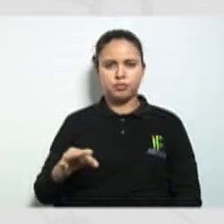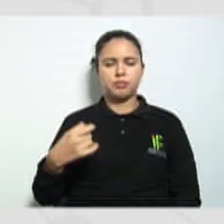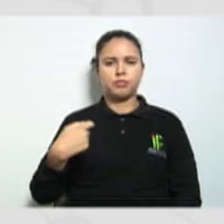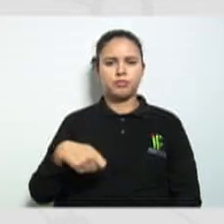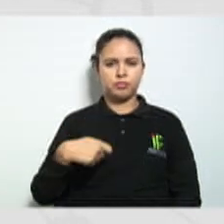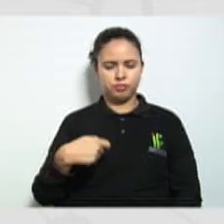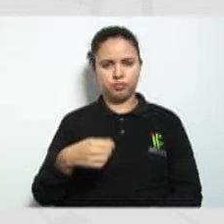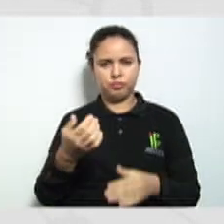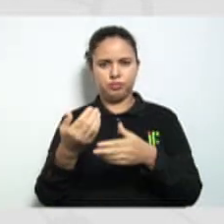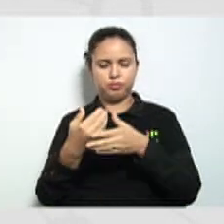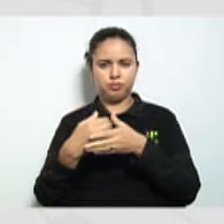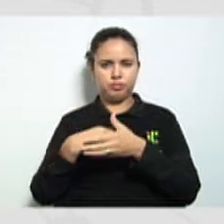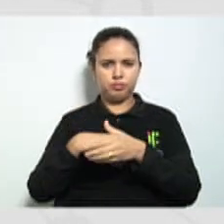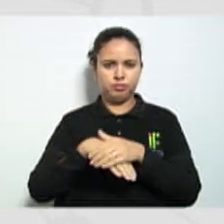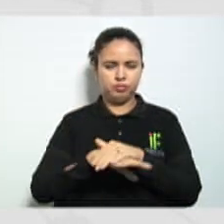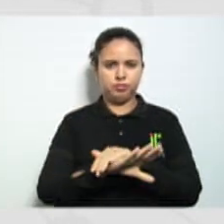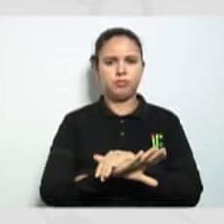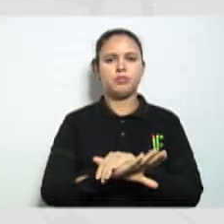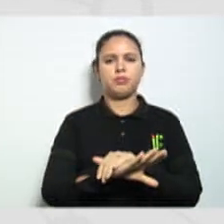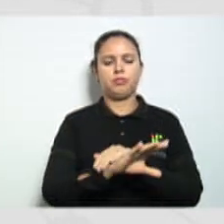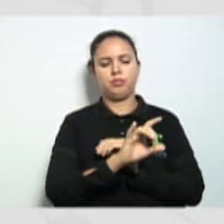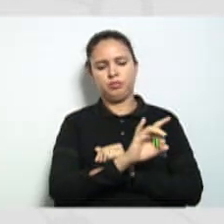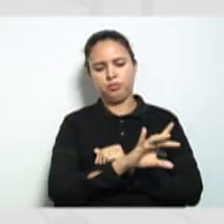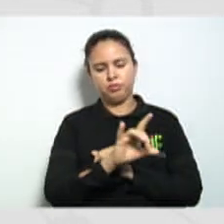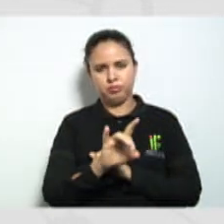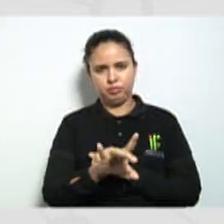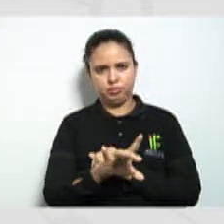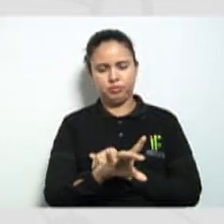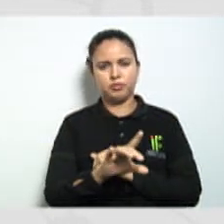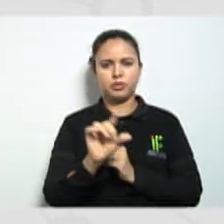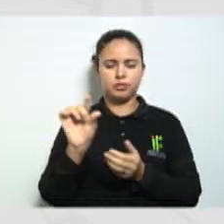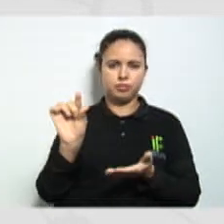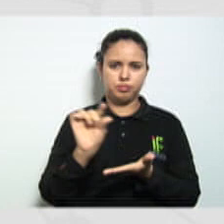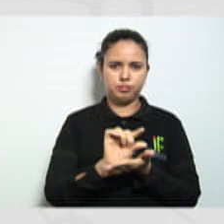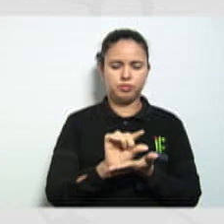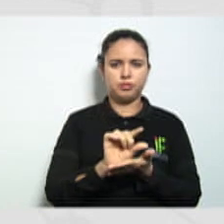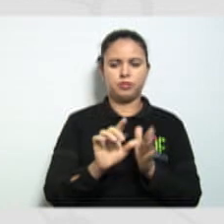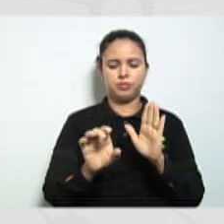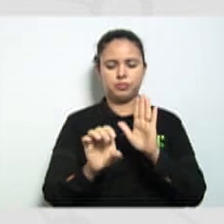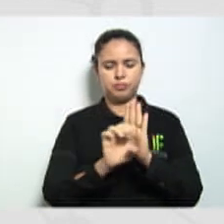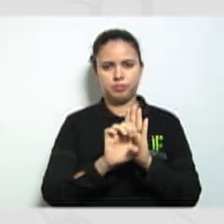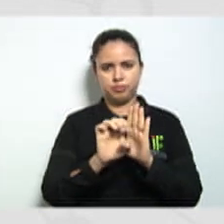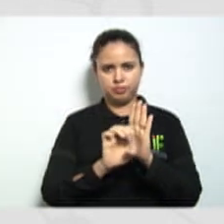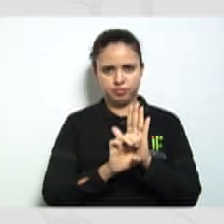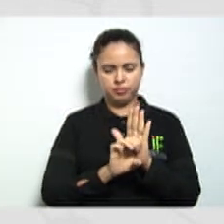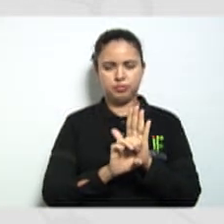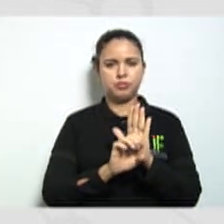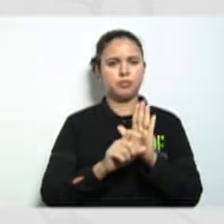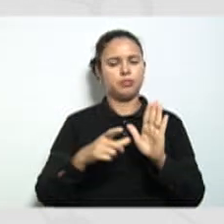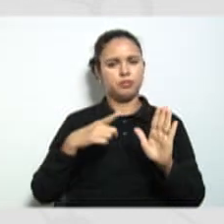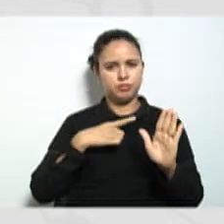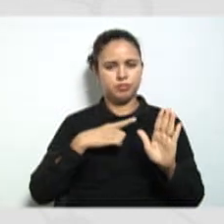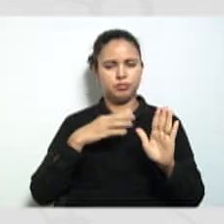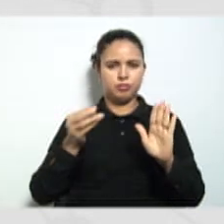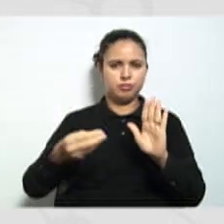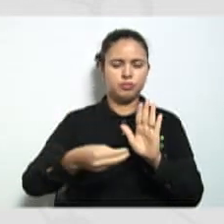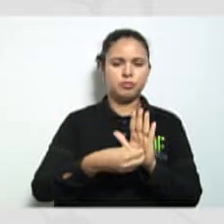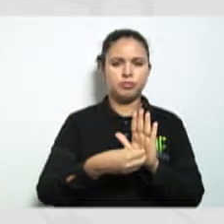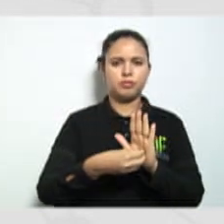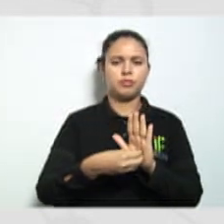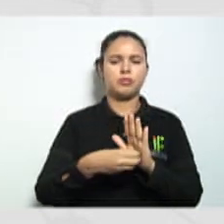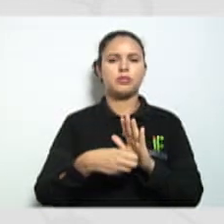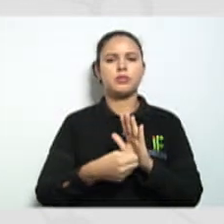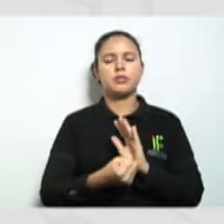do Cooperativismo, os percentuais mínimos. No estatuto que vai definir qual é o percentual